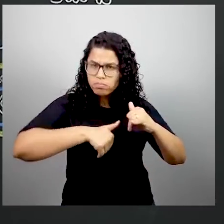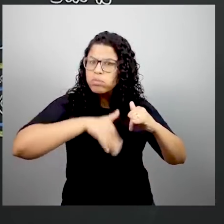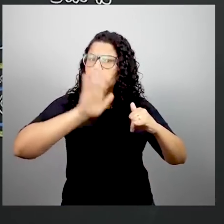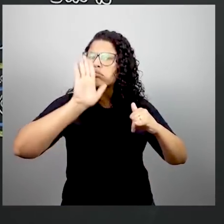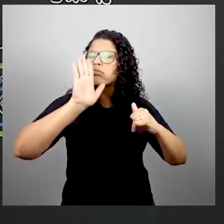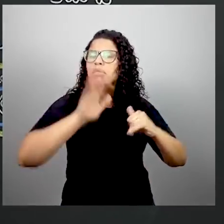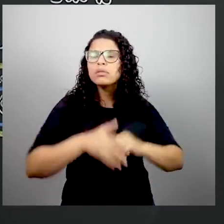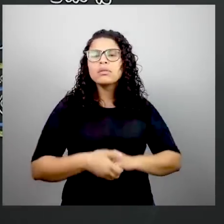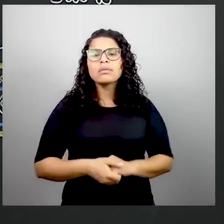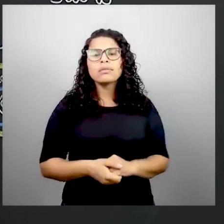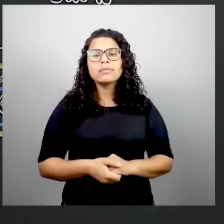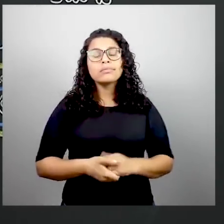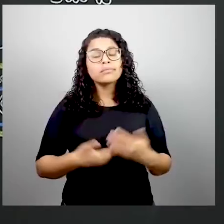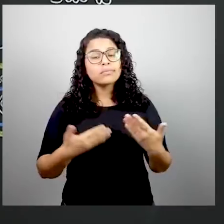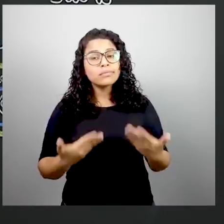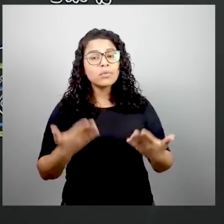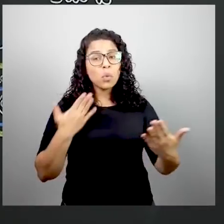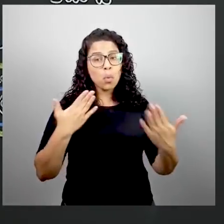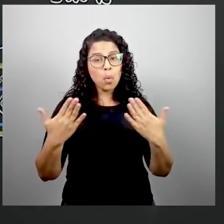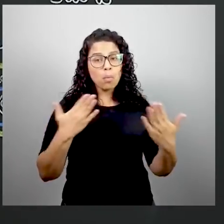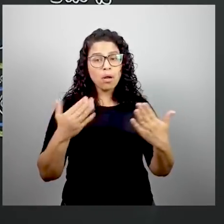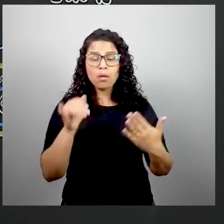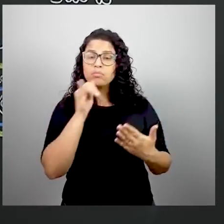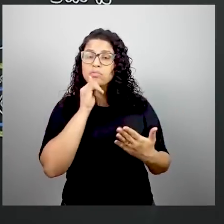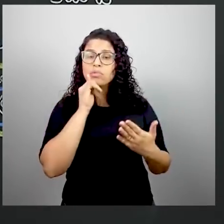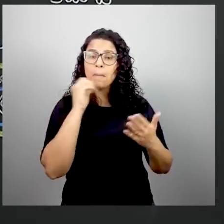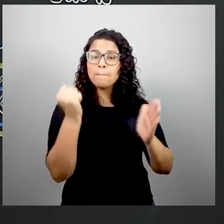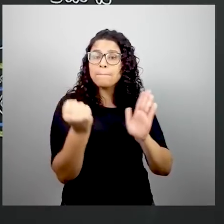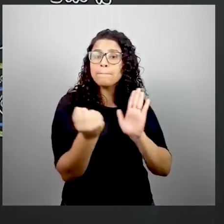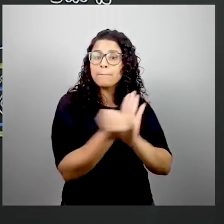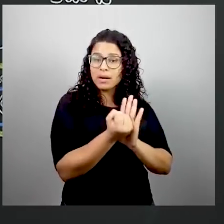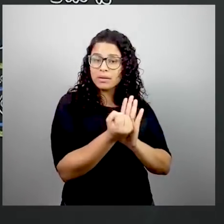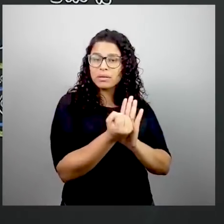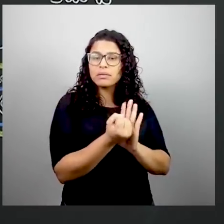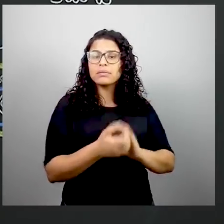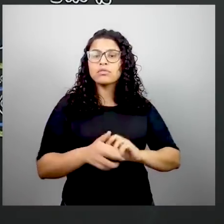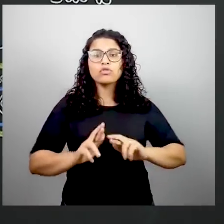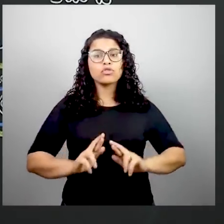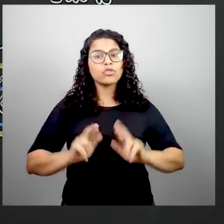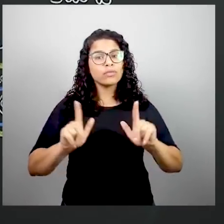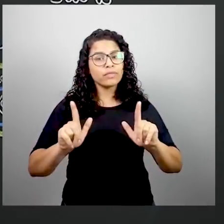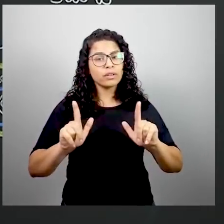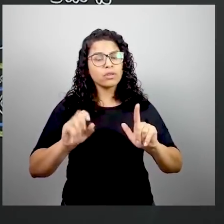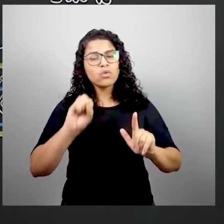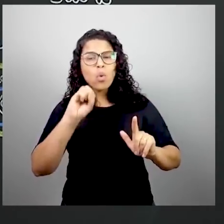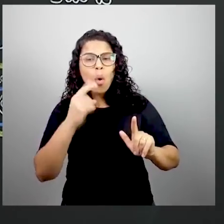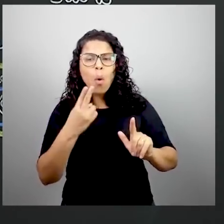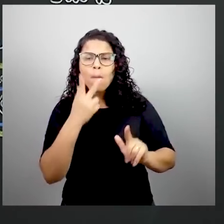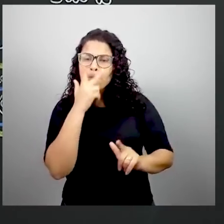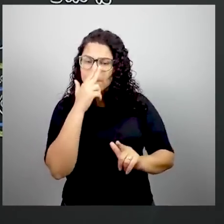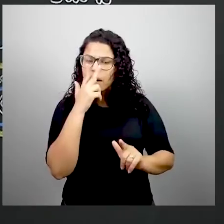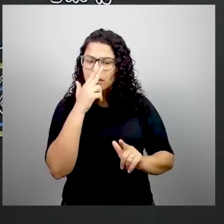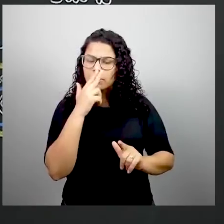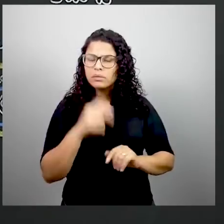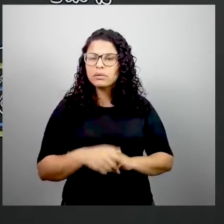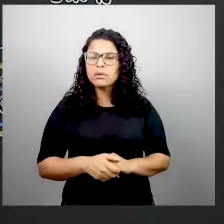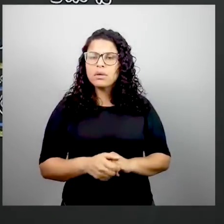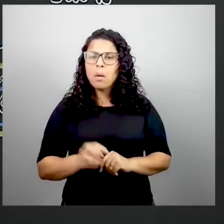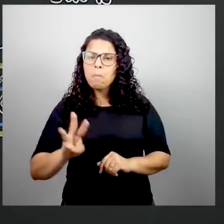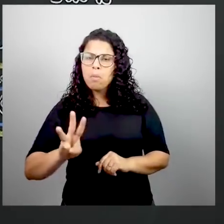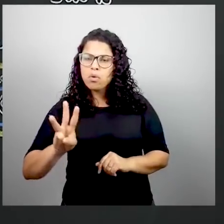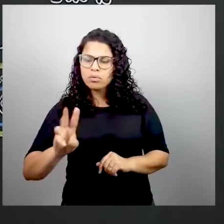certeza. E você comparando, se eu tenho ali marcas similares, e eu percebo, por exemplo, que a potência